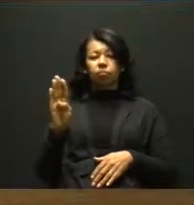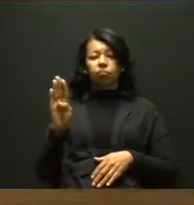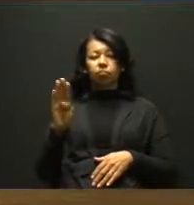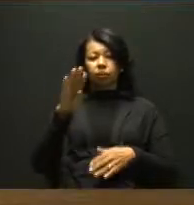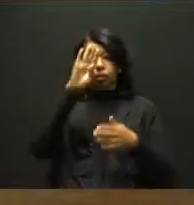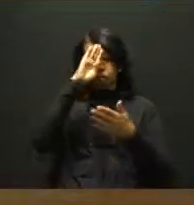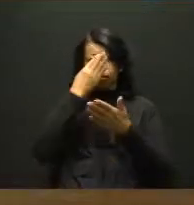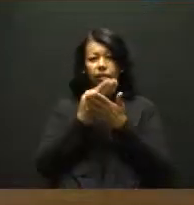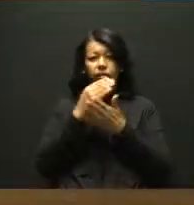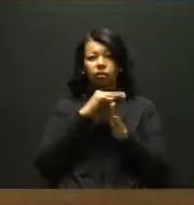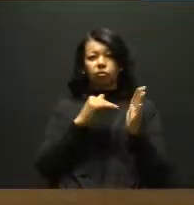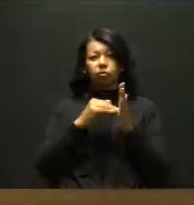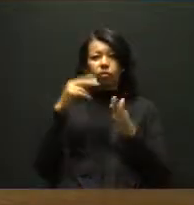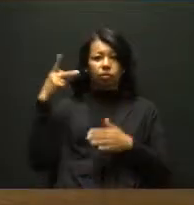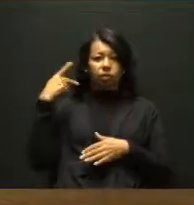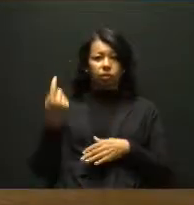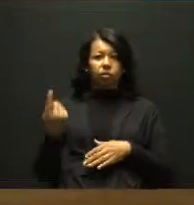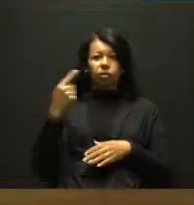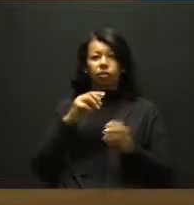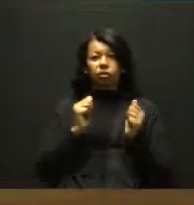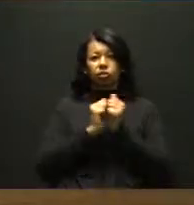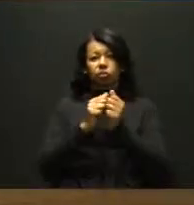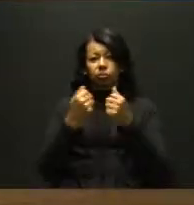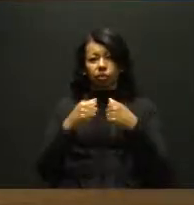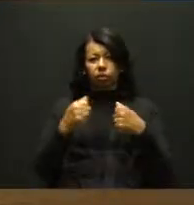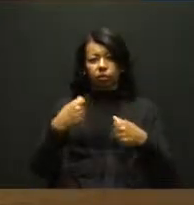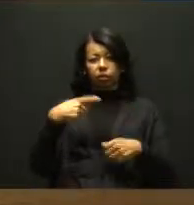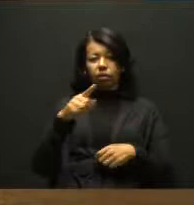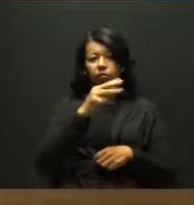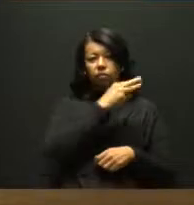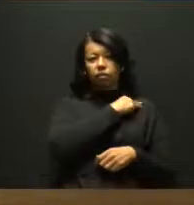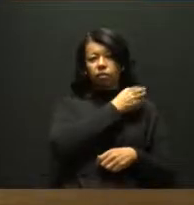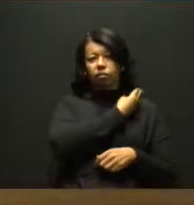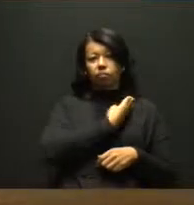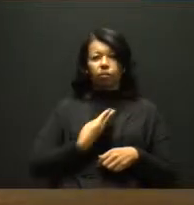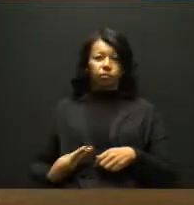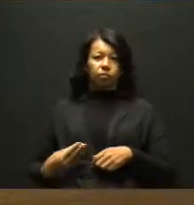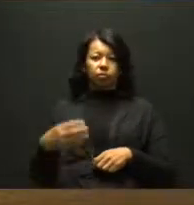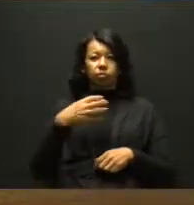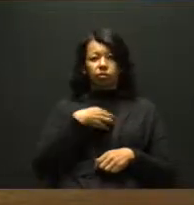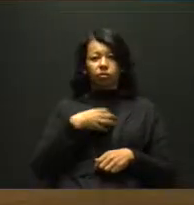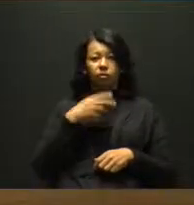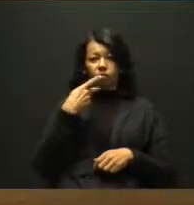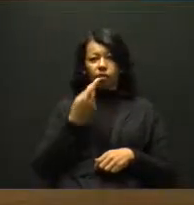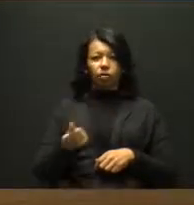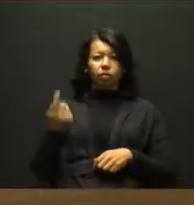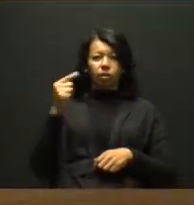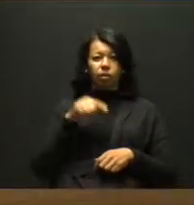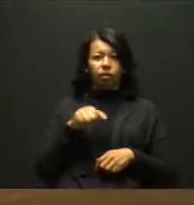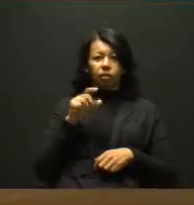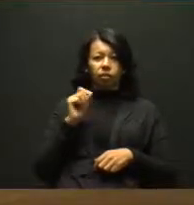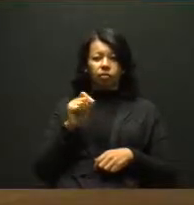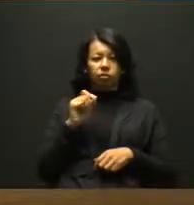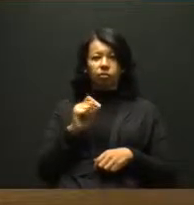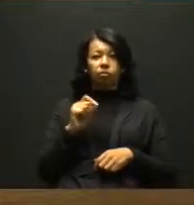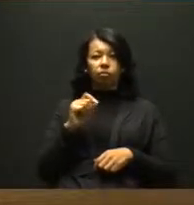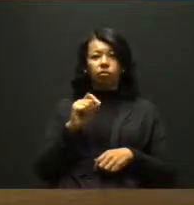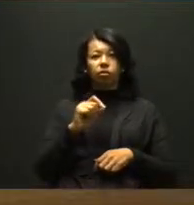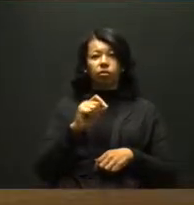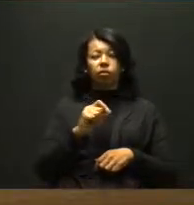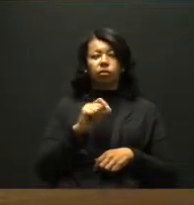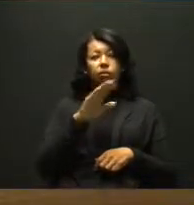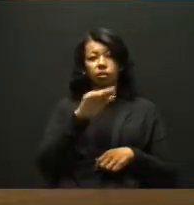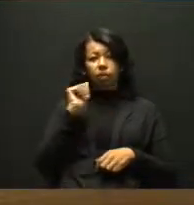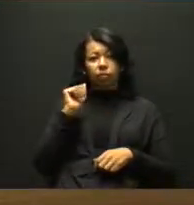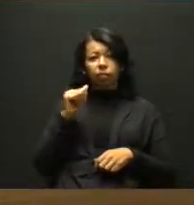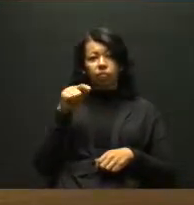eu acredito que todos os vereadores que vão estar junto e tem aqui no ministério público da forma que foi colocada aqui chamando vocês para que nós possamos